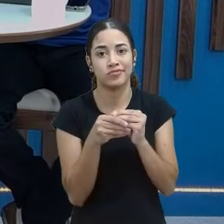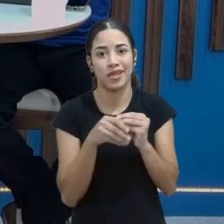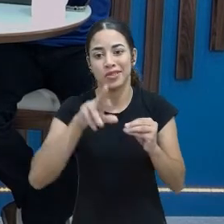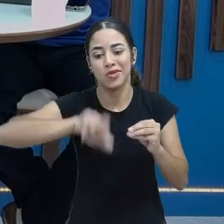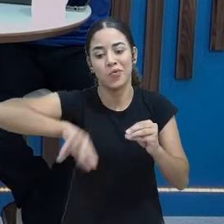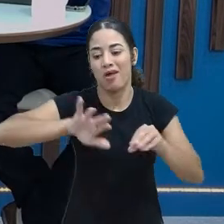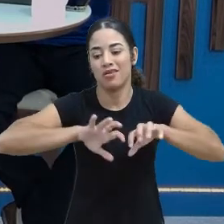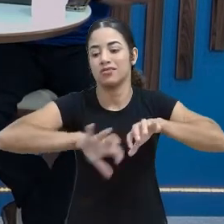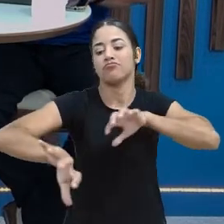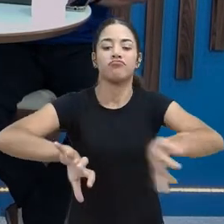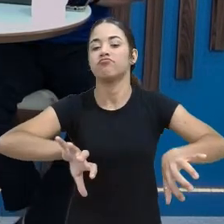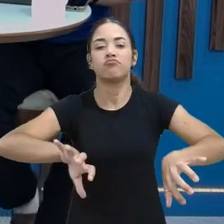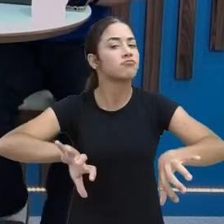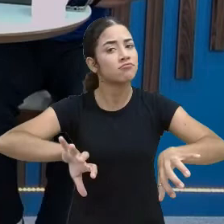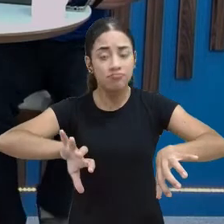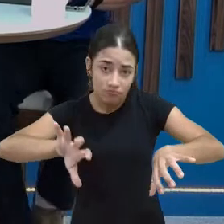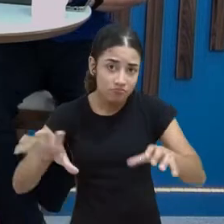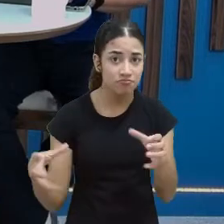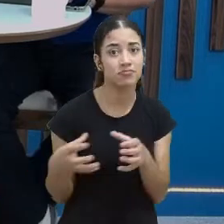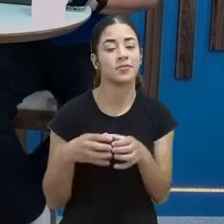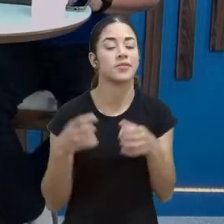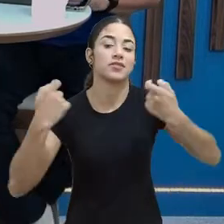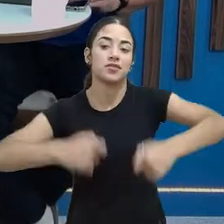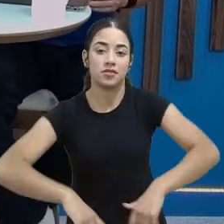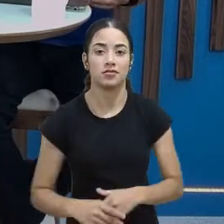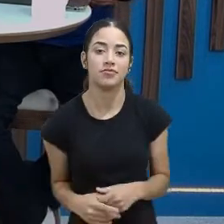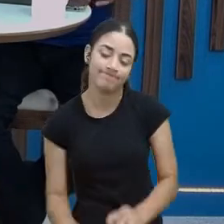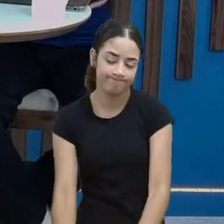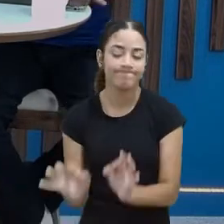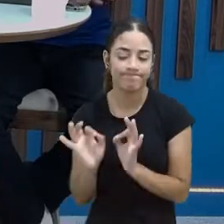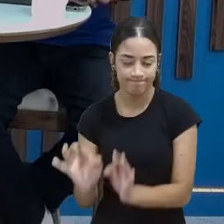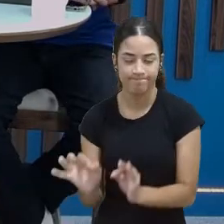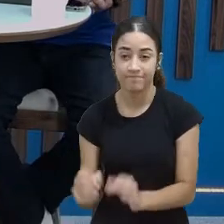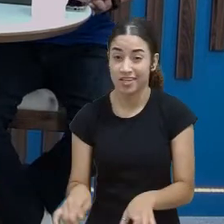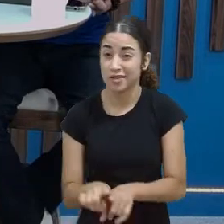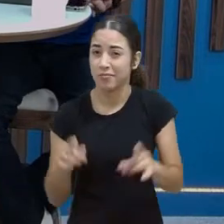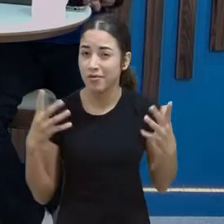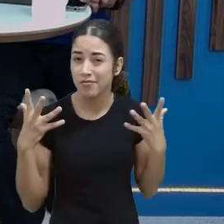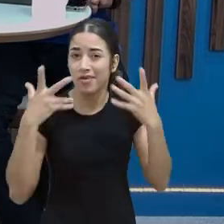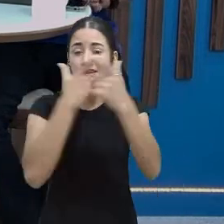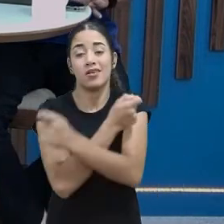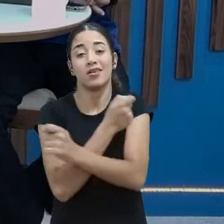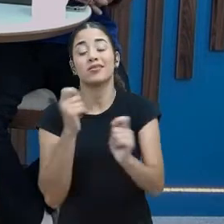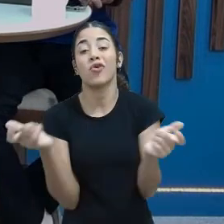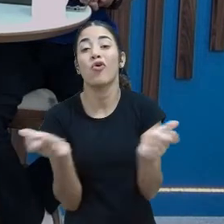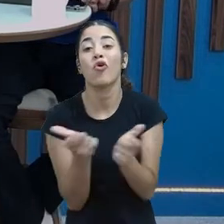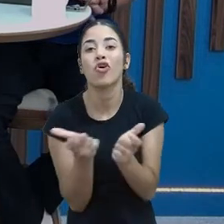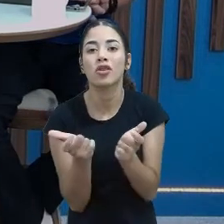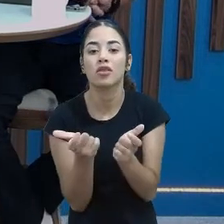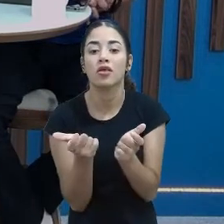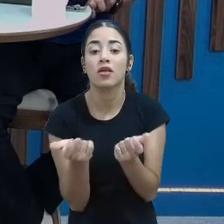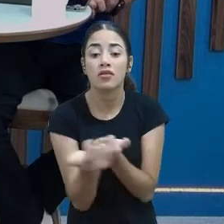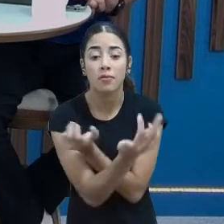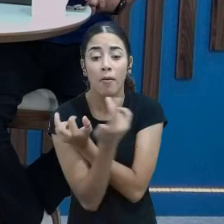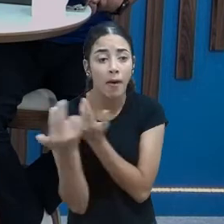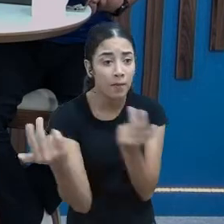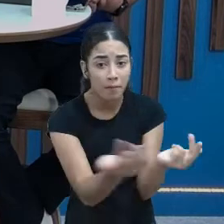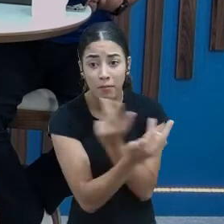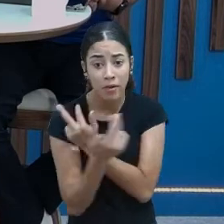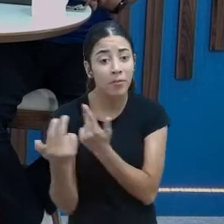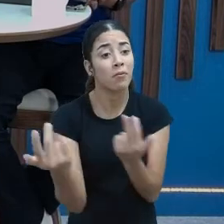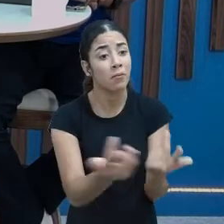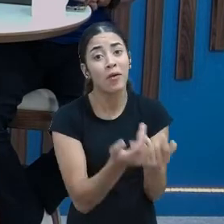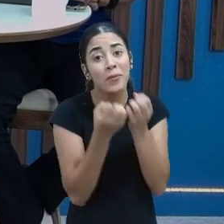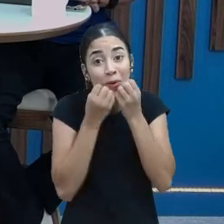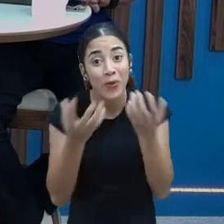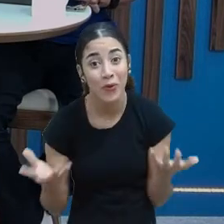destoar. Exatamente, né, professor Giorgio? E a beleza, né, está aí nessa diversidade que a gente encontra. A